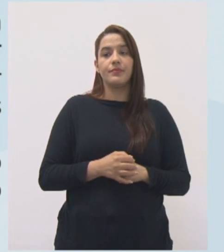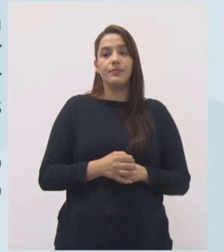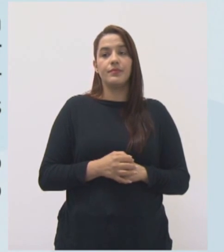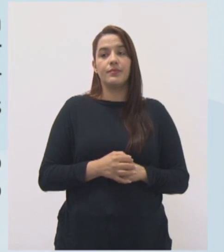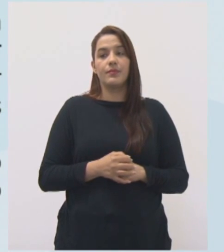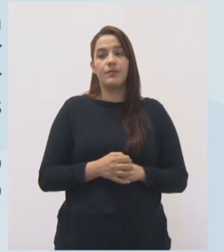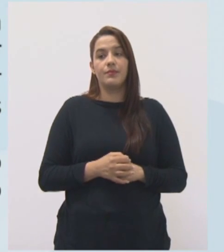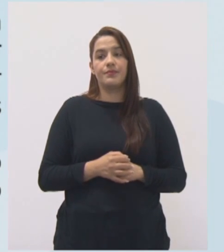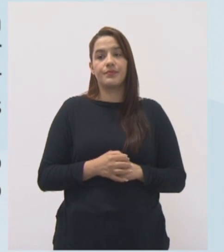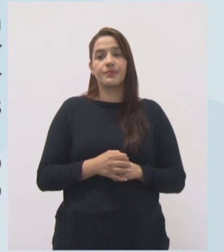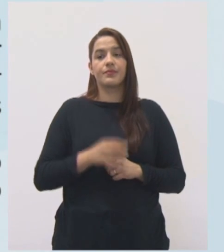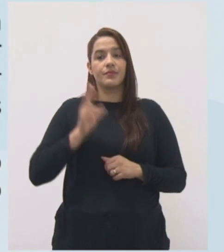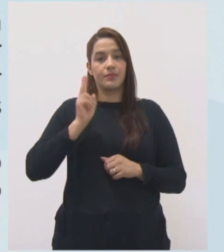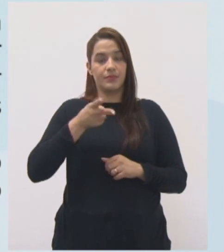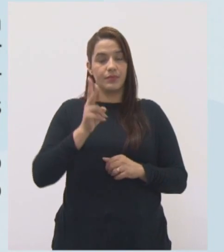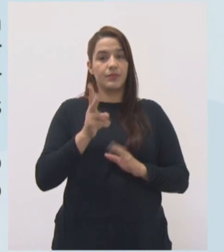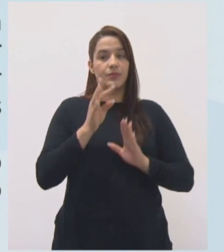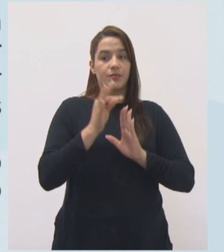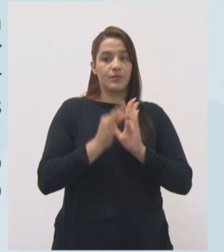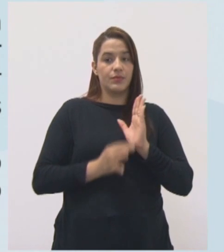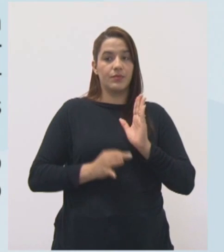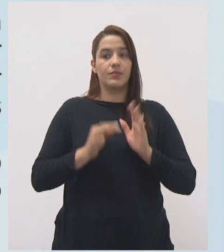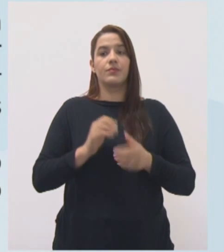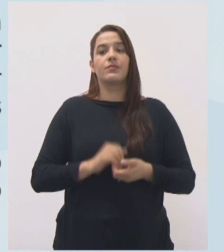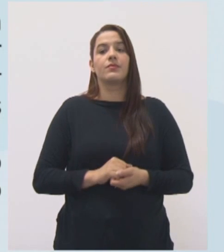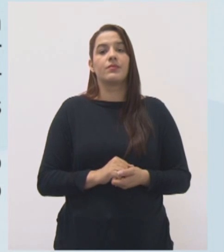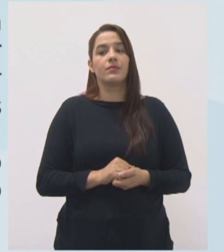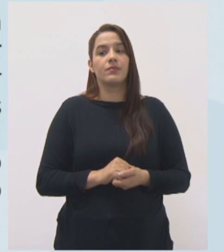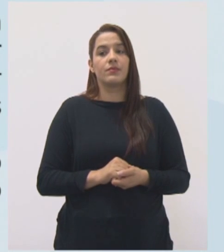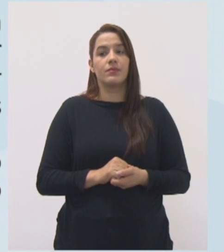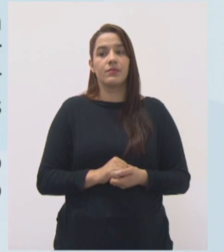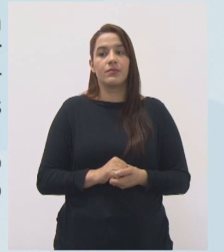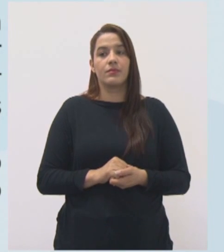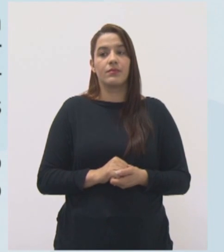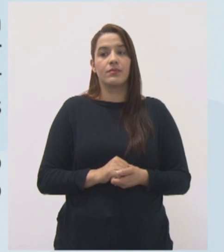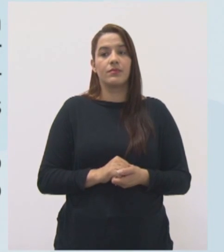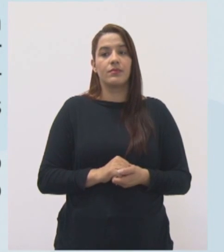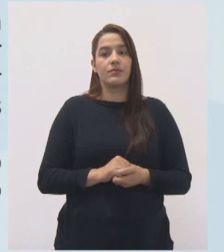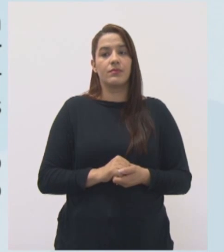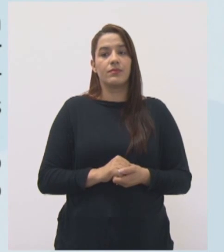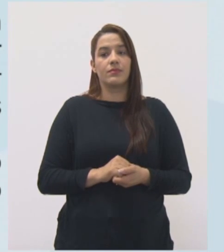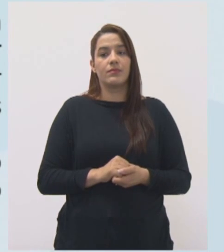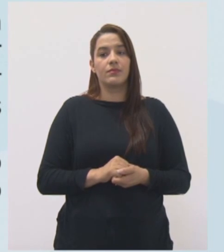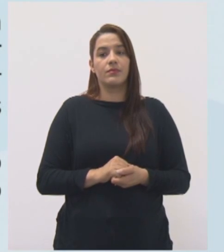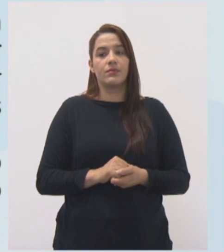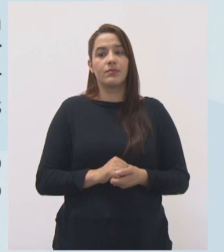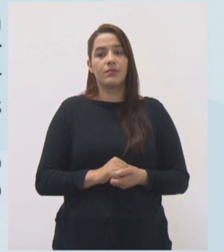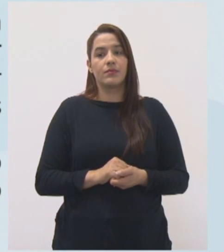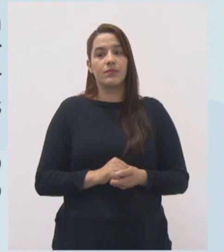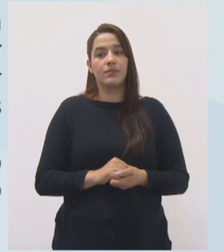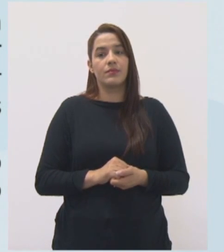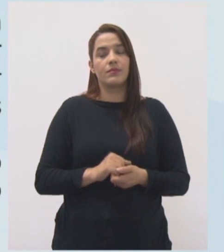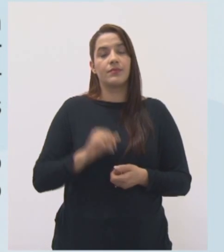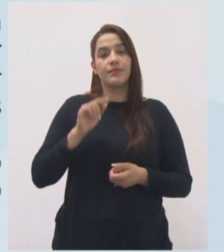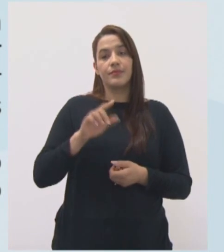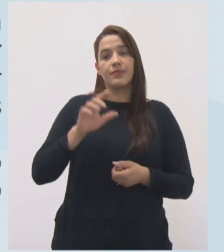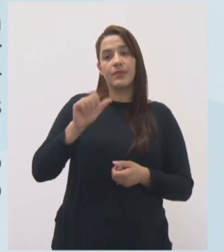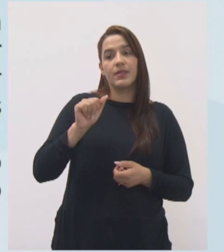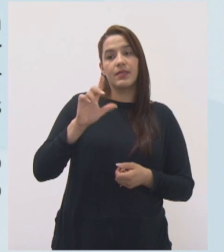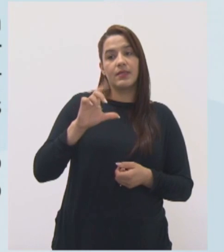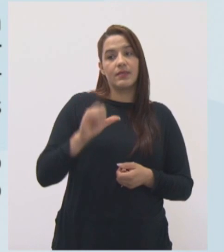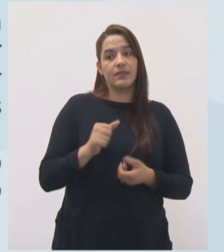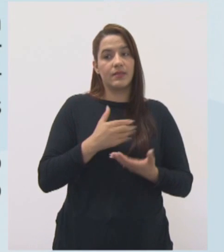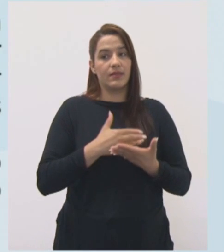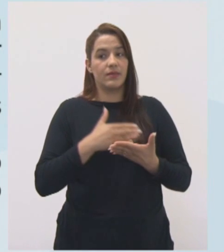E aí temos o texto de novo. Na toca do coelho. Vamos lá. Alice estava começando